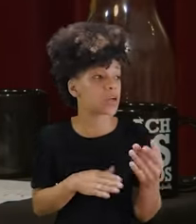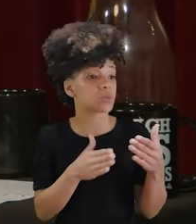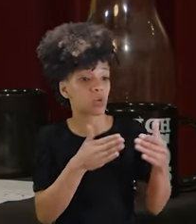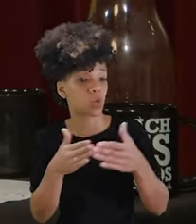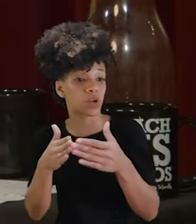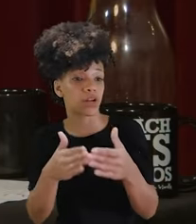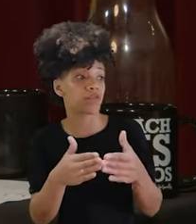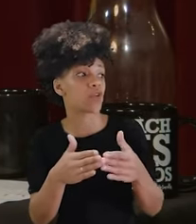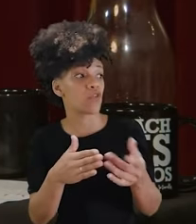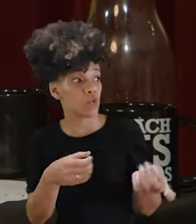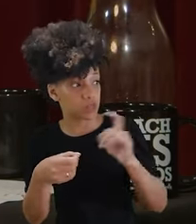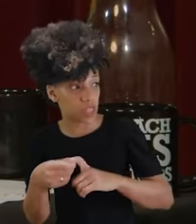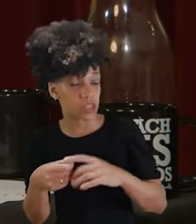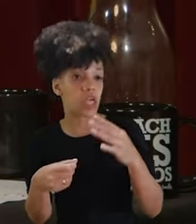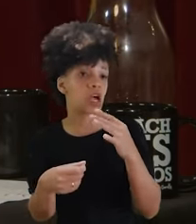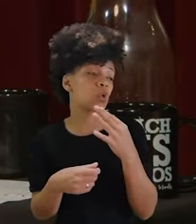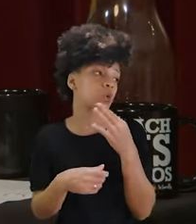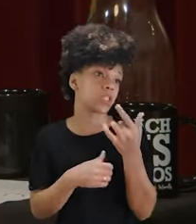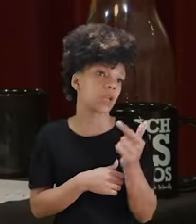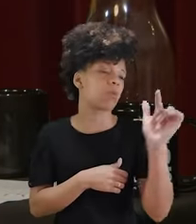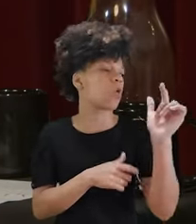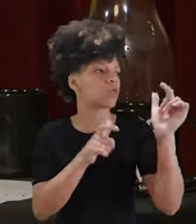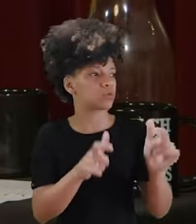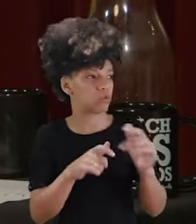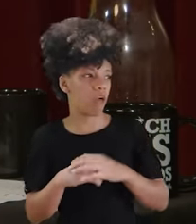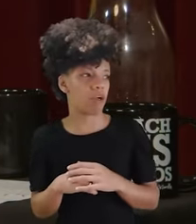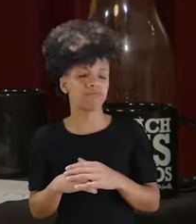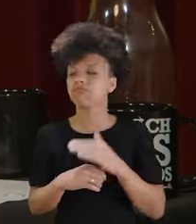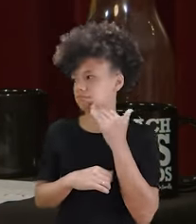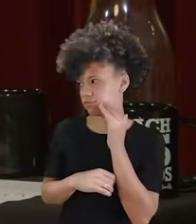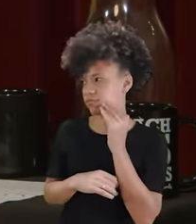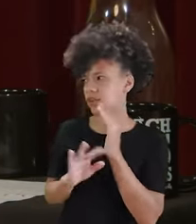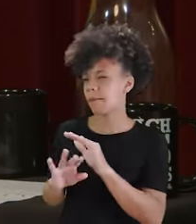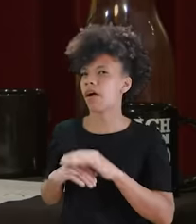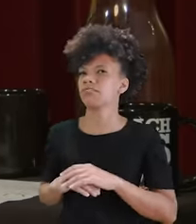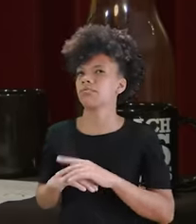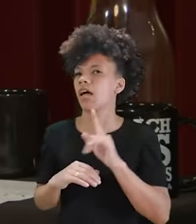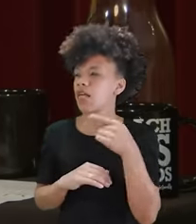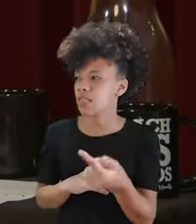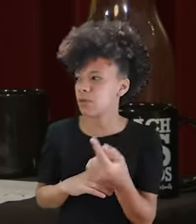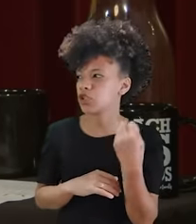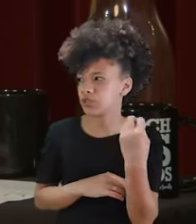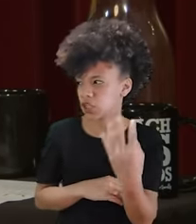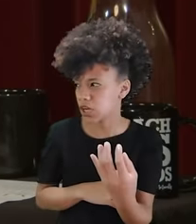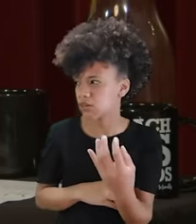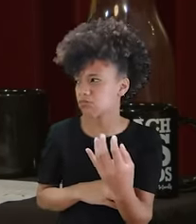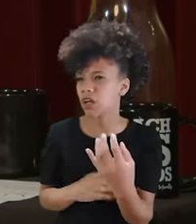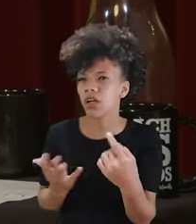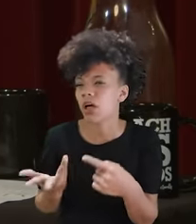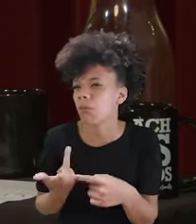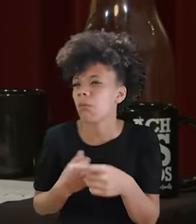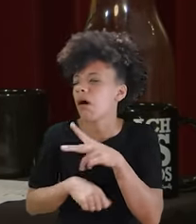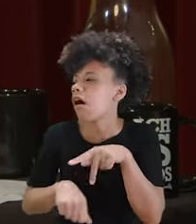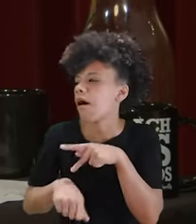pedir mas não mas você depois de ter viajado pelos lugares mais lindos do mundo como é Oi Hoje tua vida em São Paulo